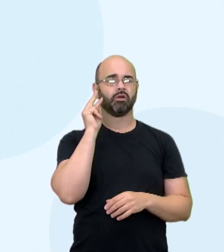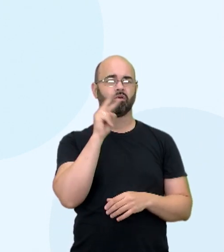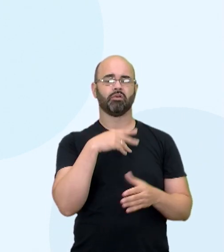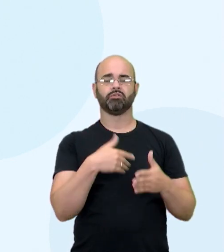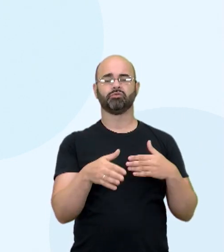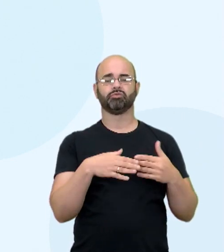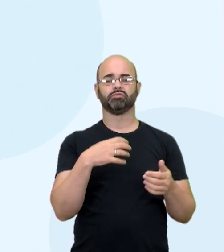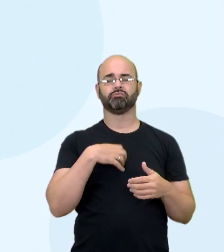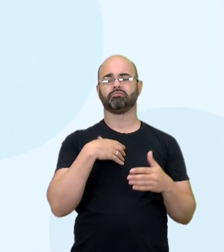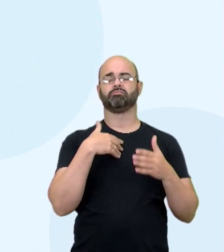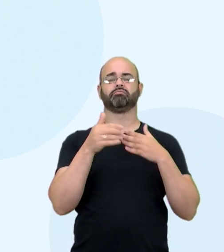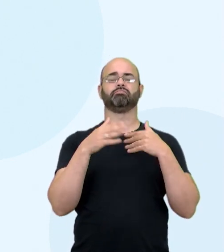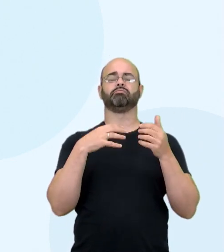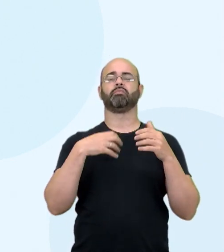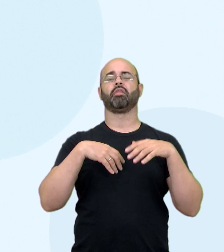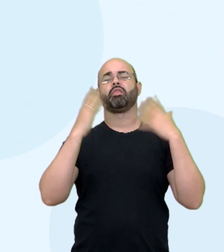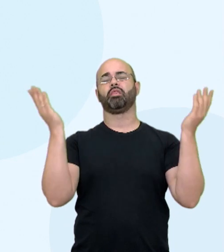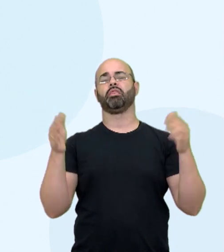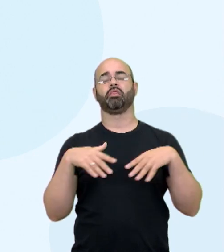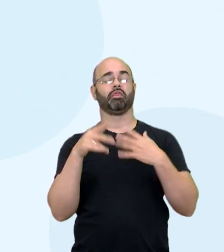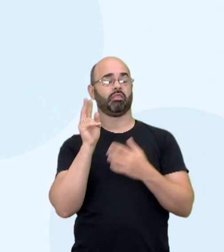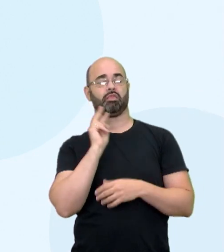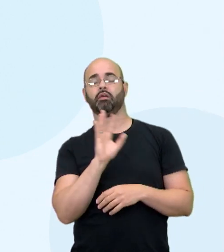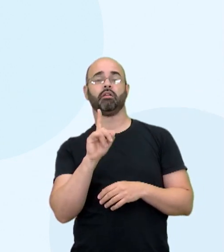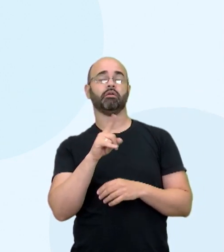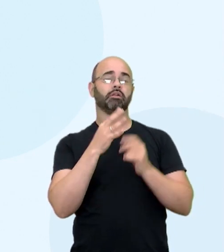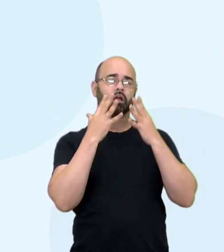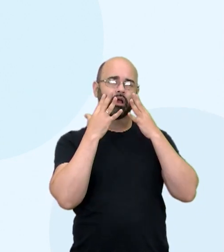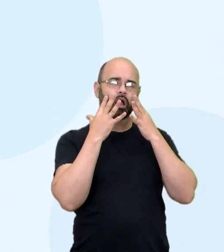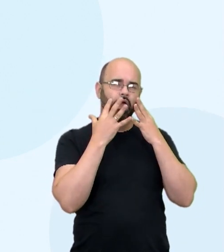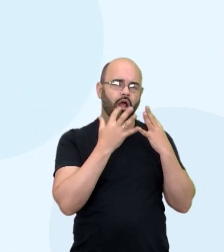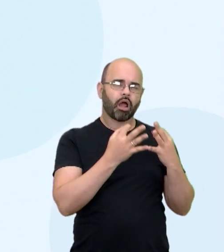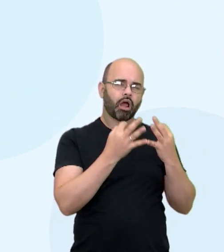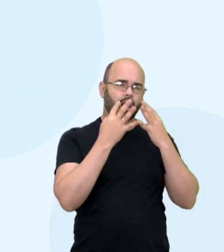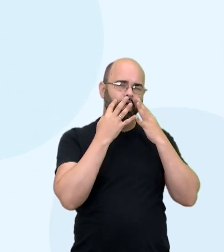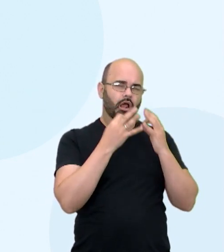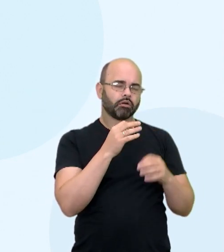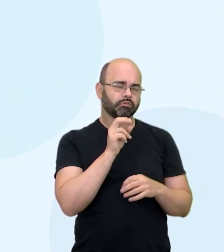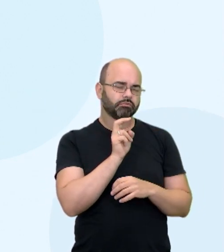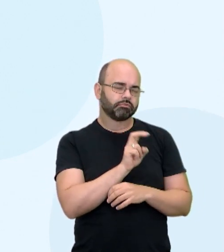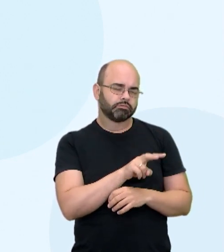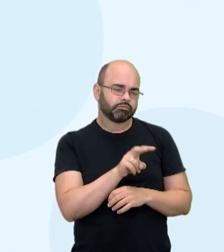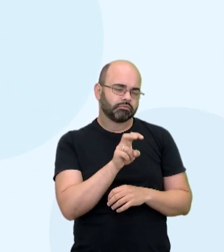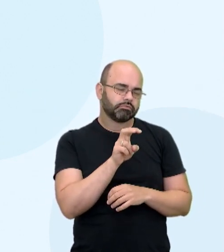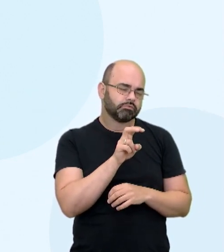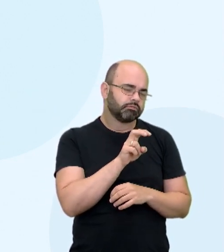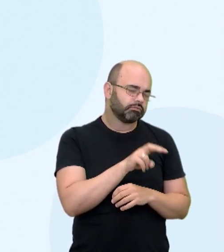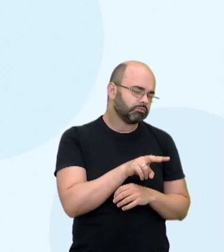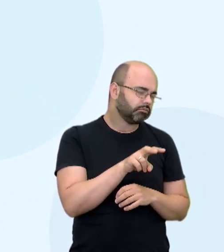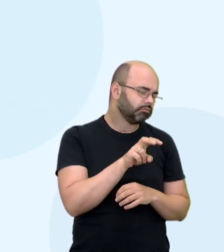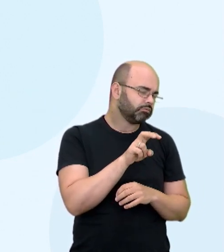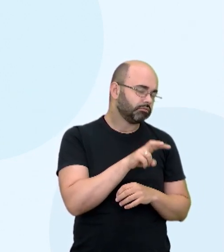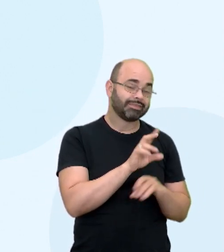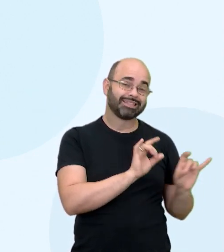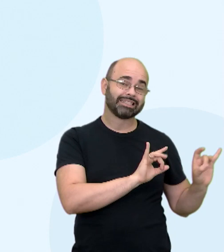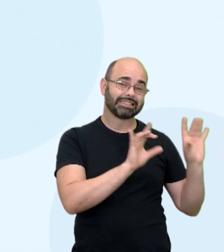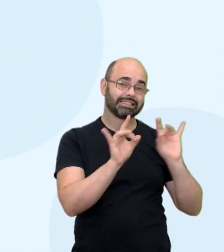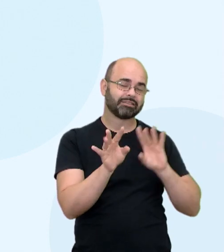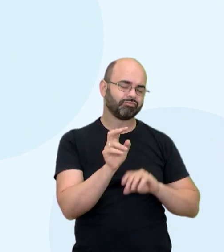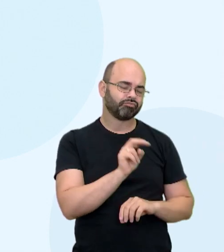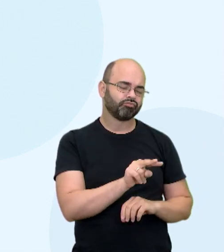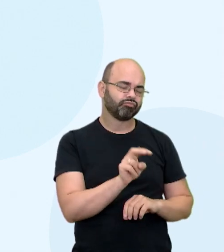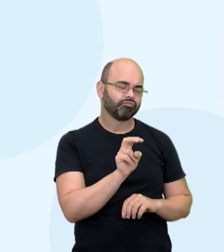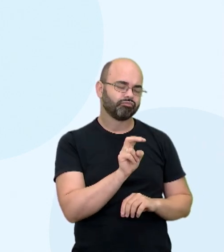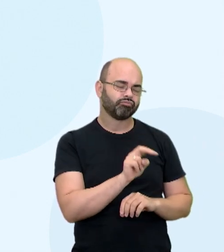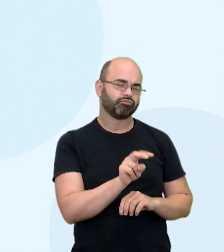incautos e desatentos, mas observá-la muito cuidadosa, zelosamente, detidamente, nos seus detalhes.